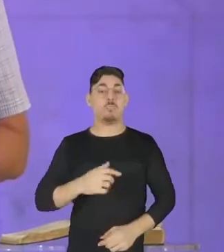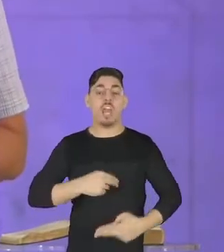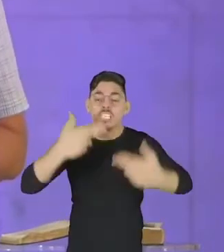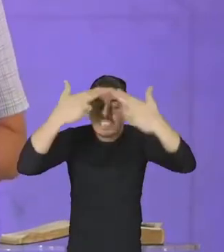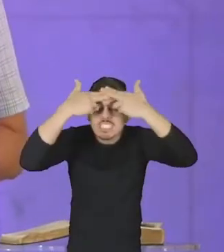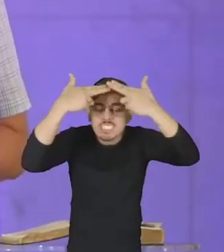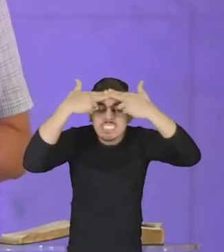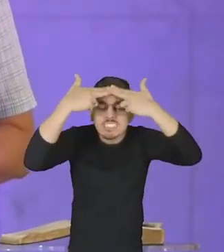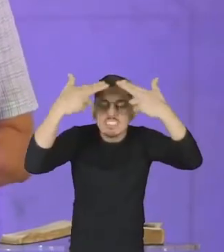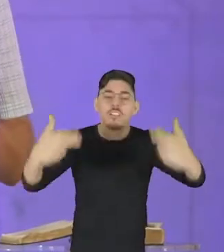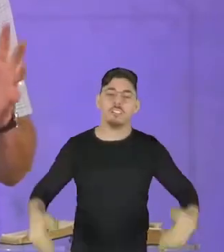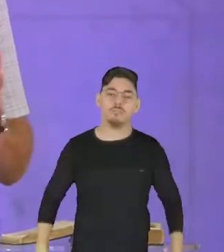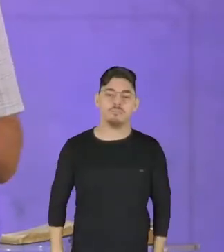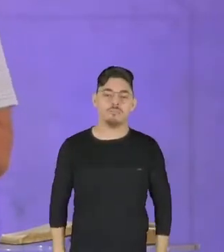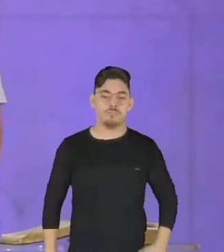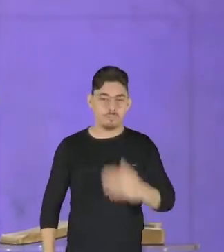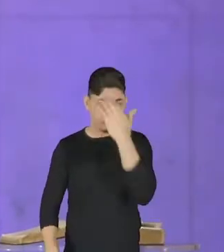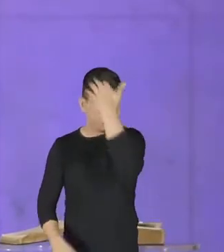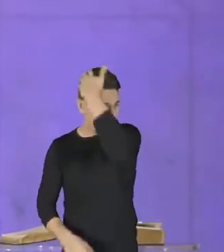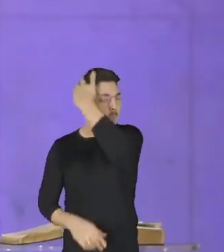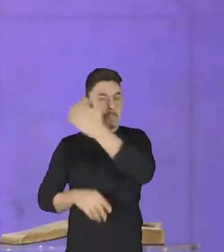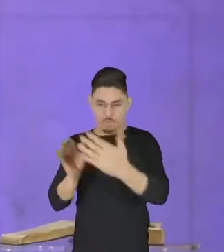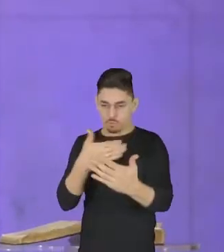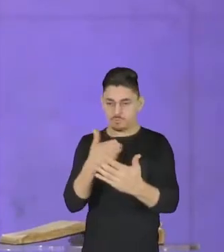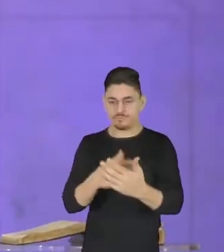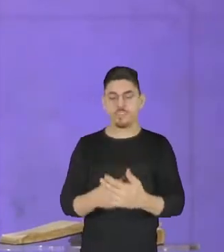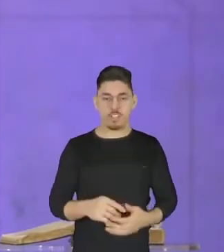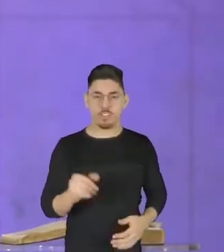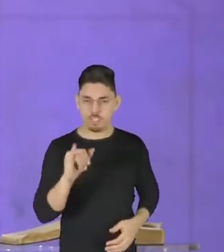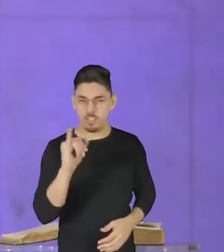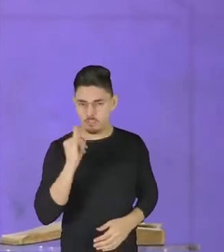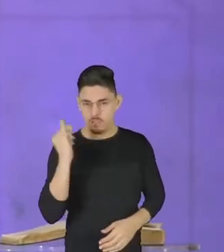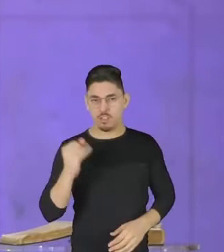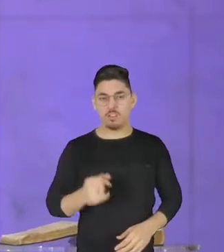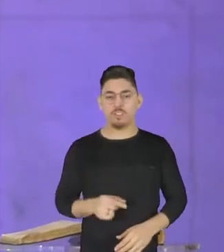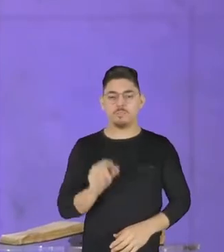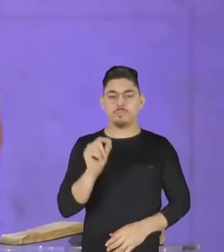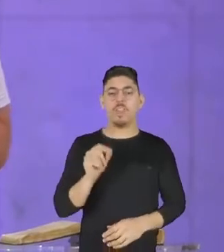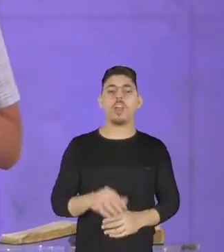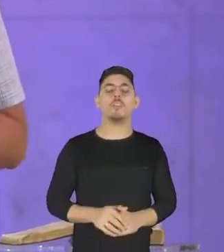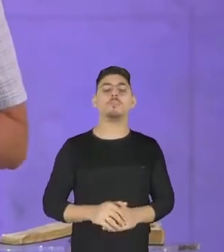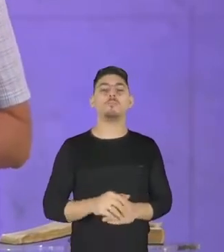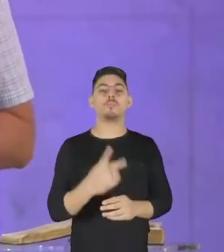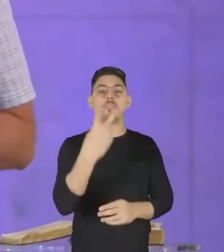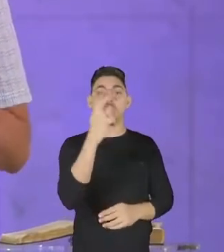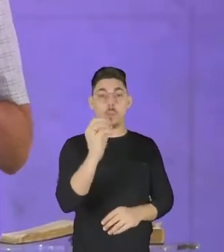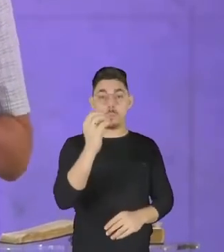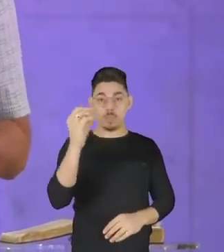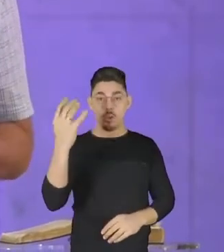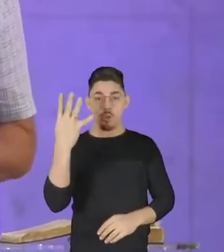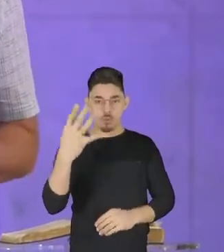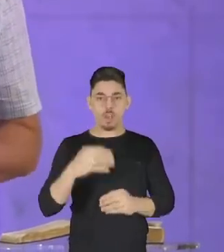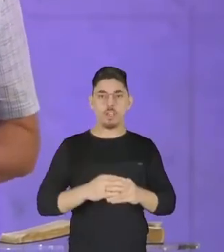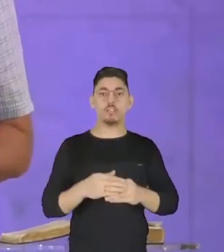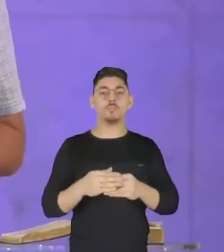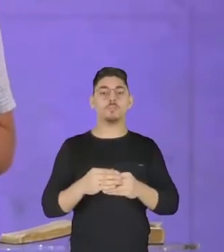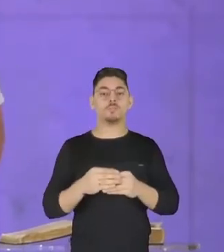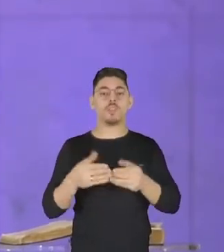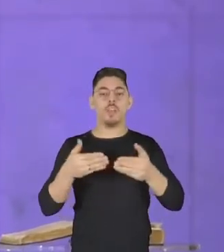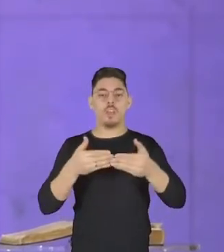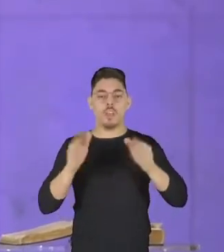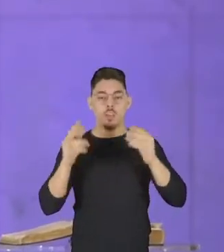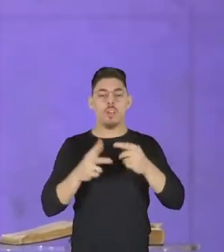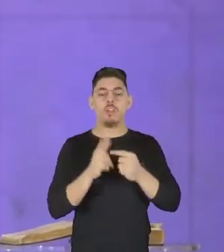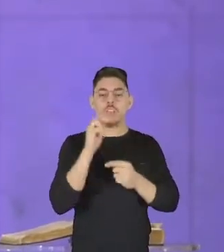emocionais. Um livro muito interessante que foi publicado no ano de 2004, ele fez uma pesquisa com mais de